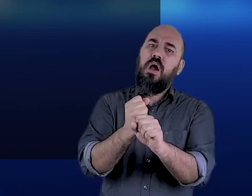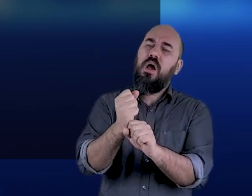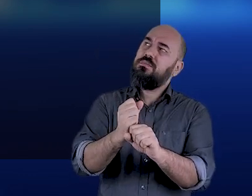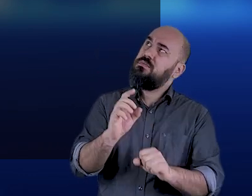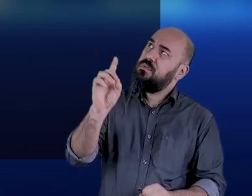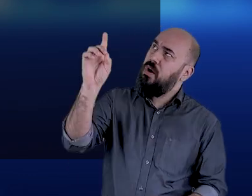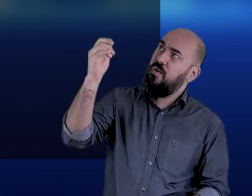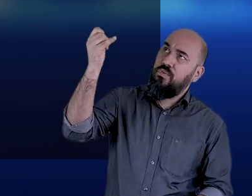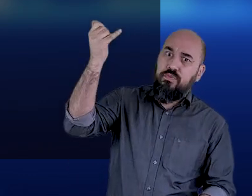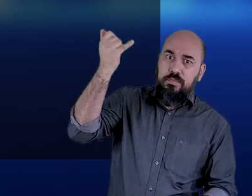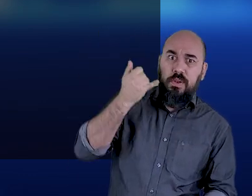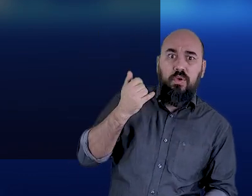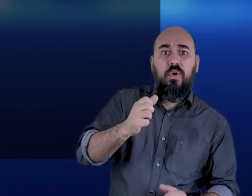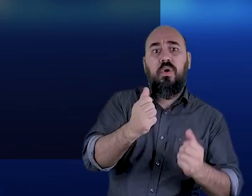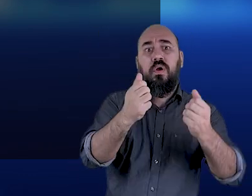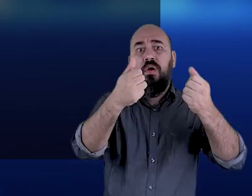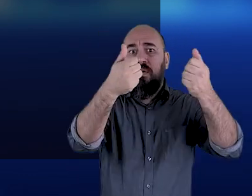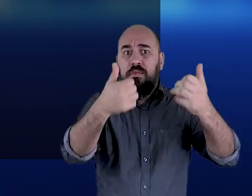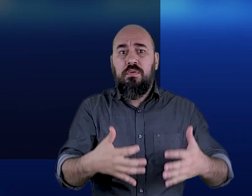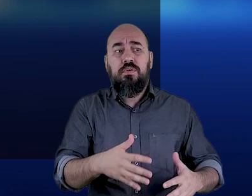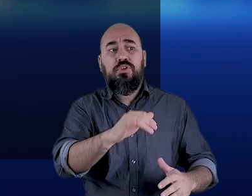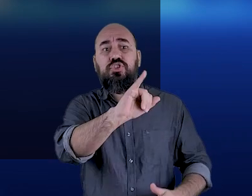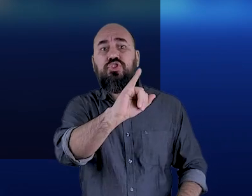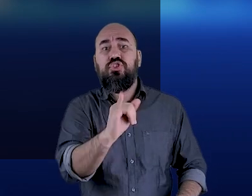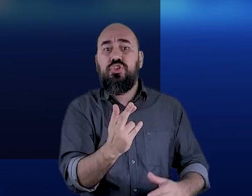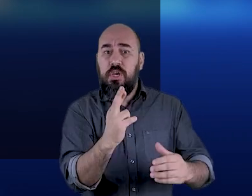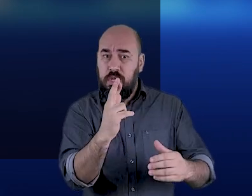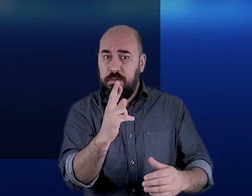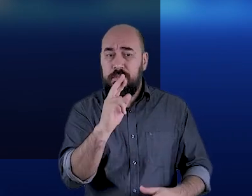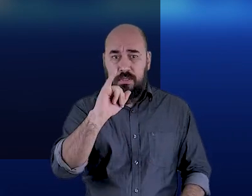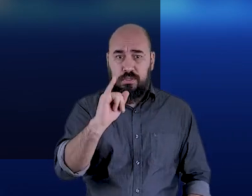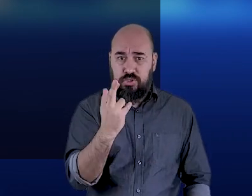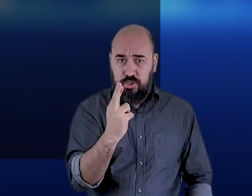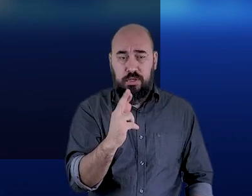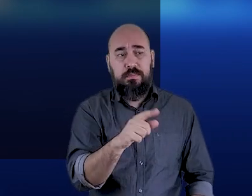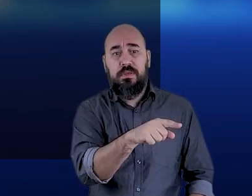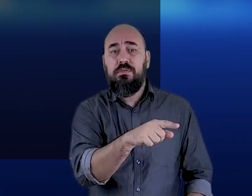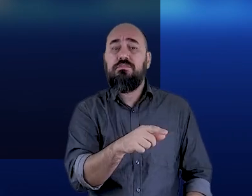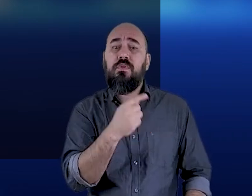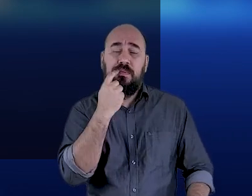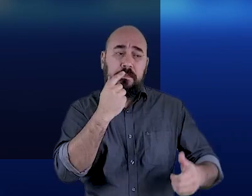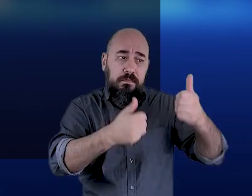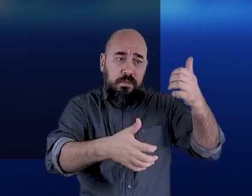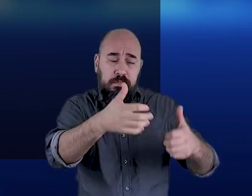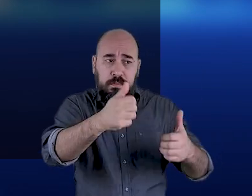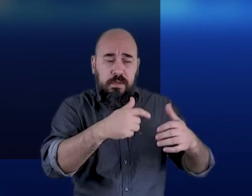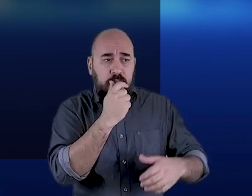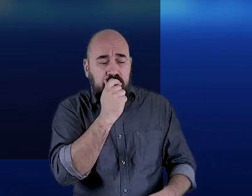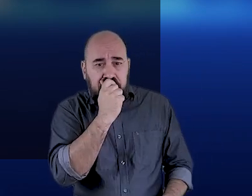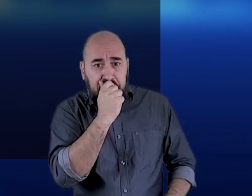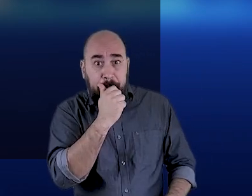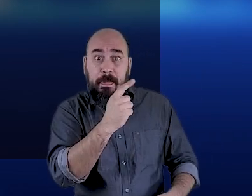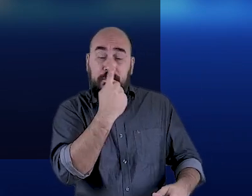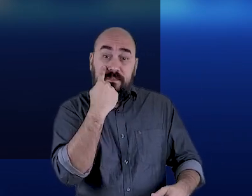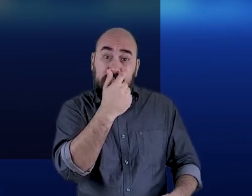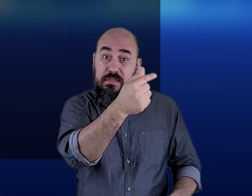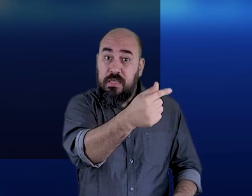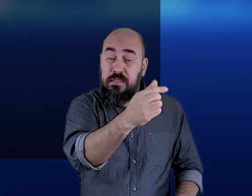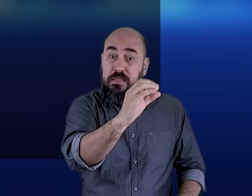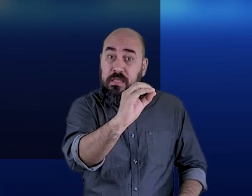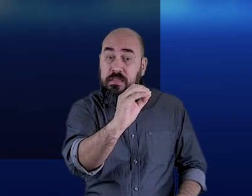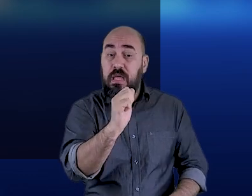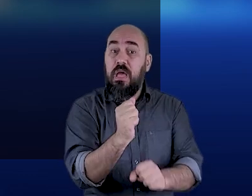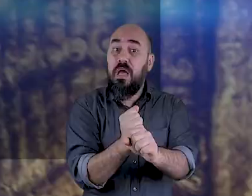falar ao Senhor ao profeta Jeremias que haviam de durar as assolações de Jerusalém era de 70